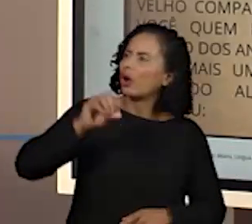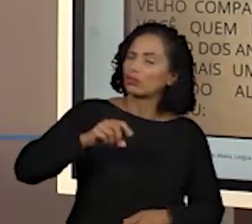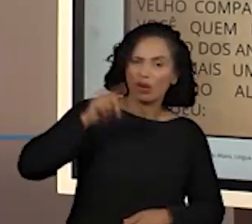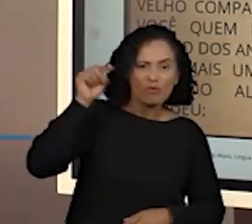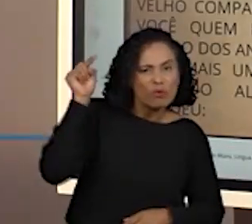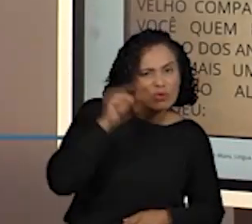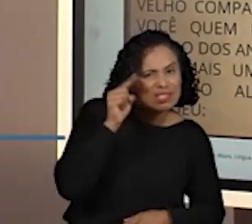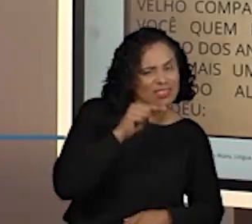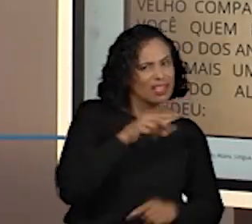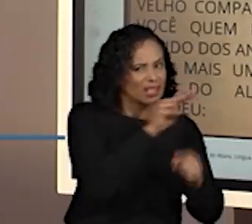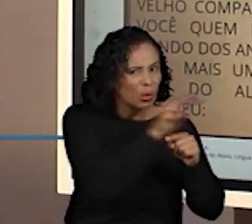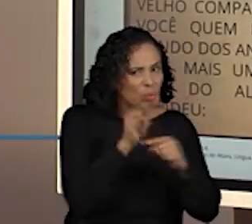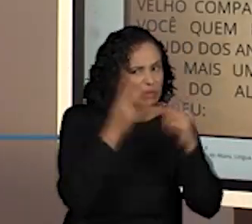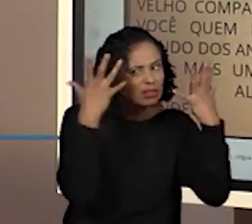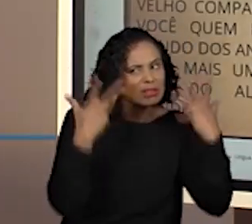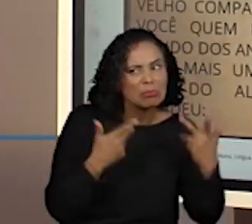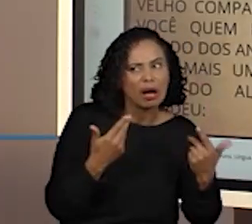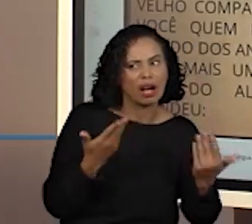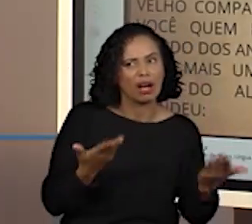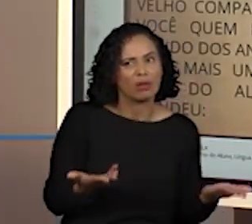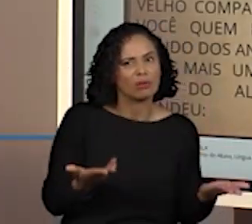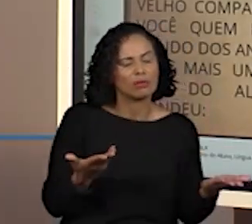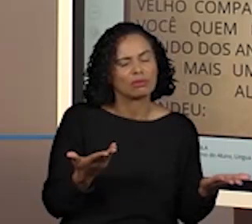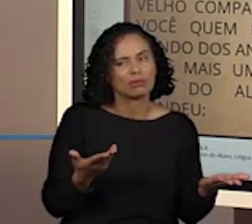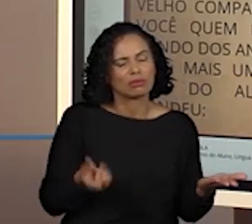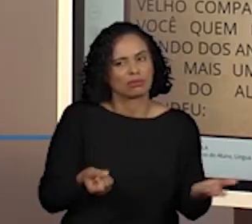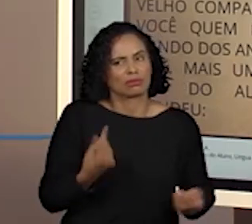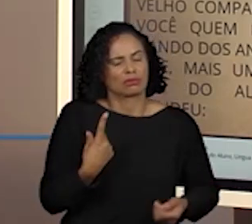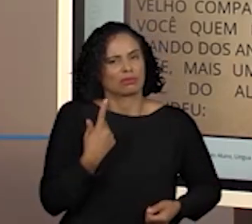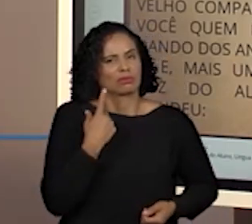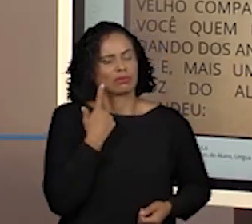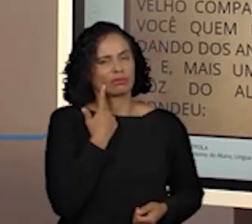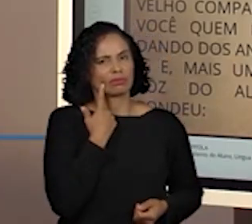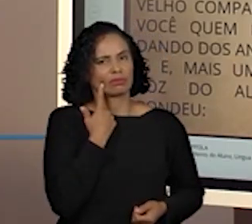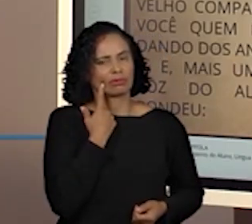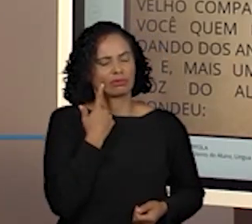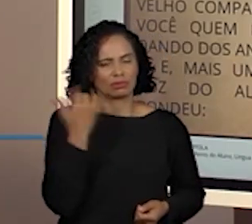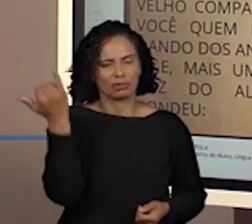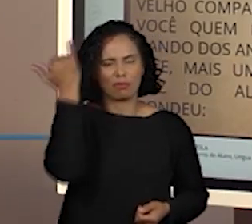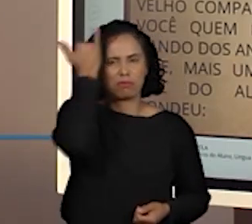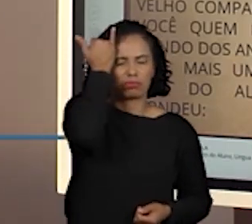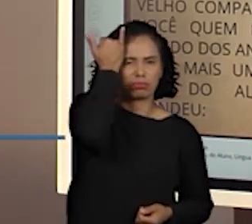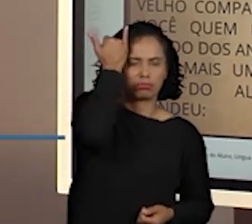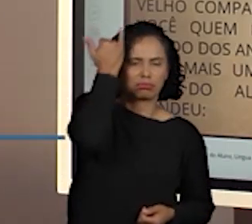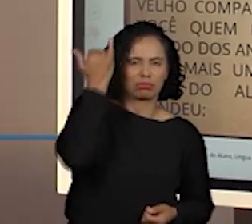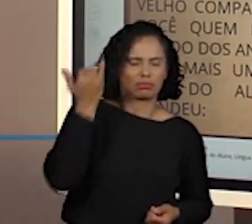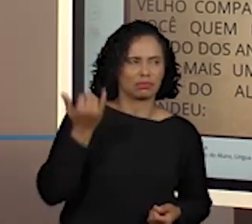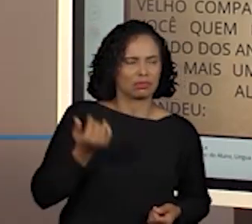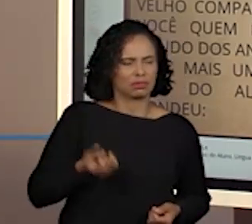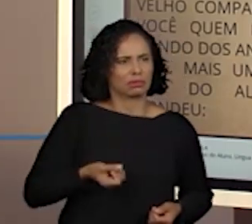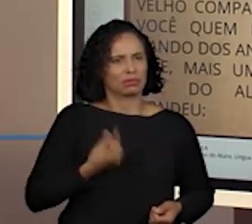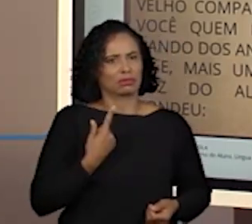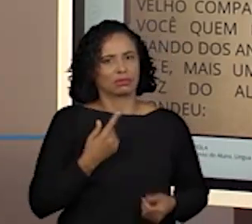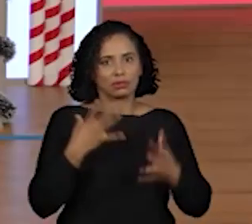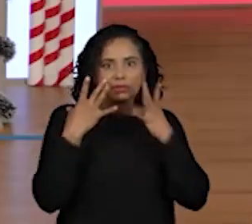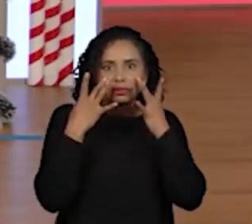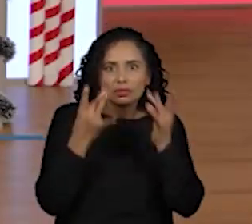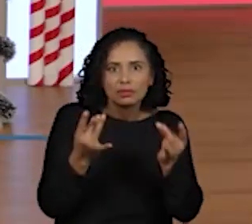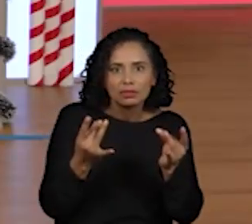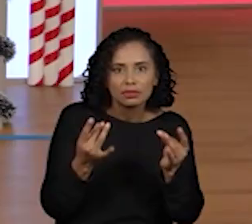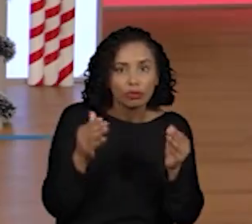Você que está cuidando dos animais? E a resposta, atenção à